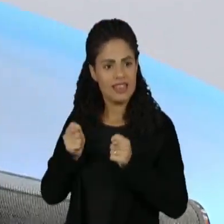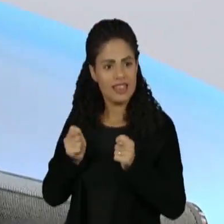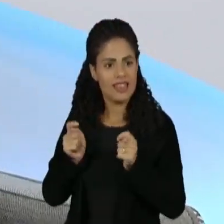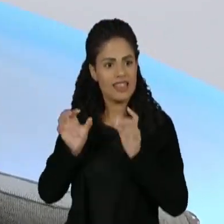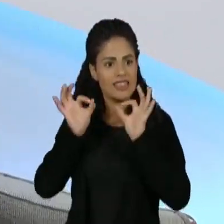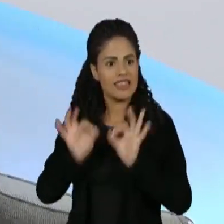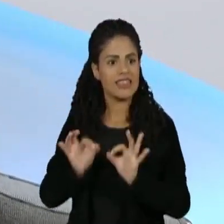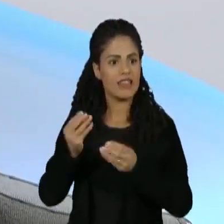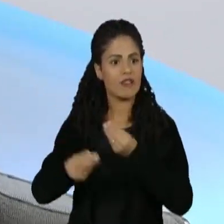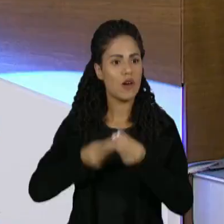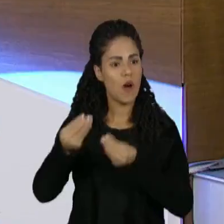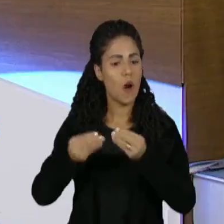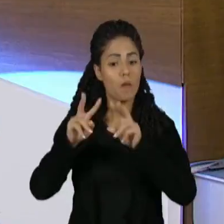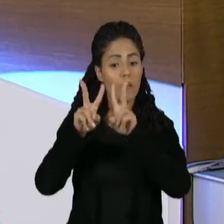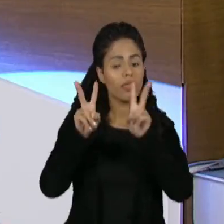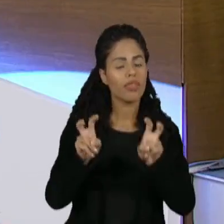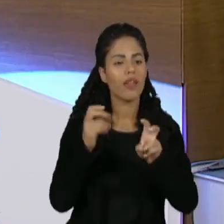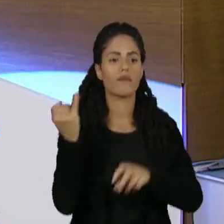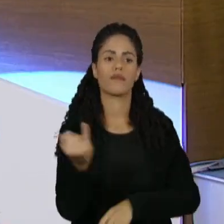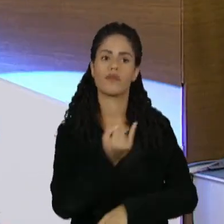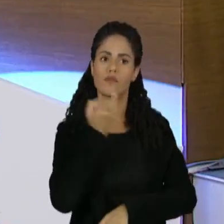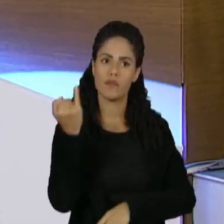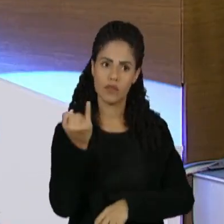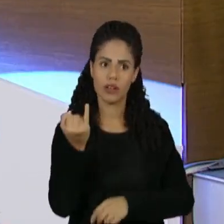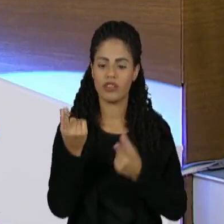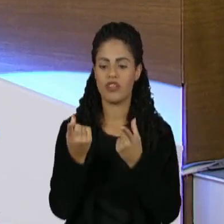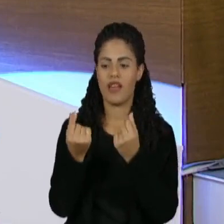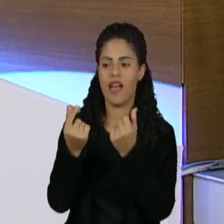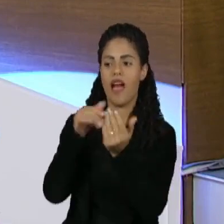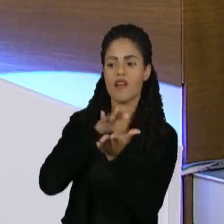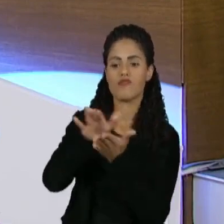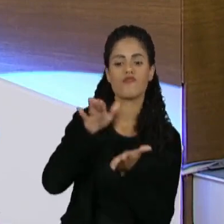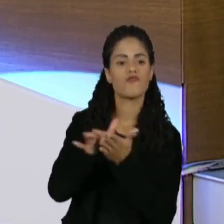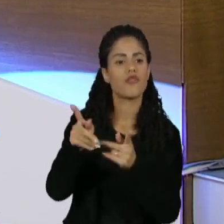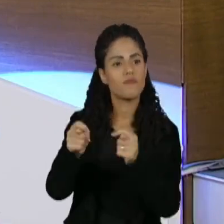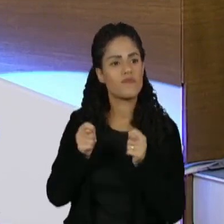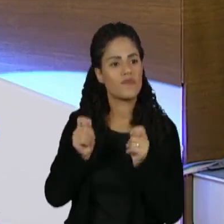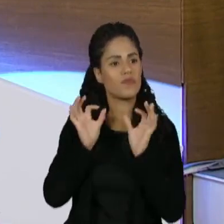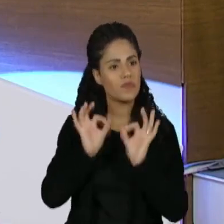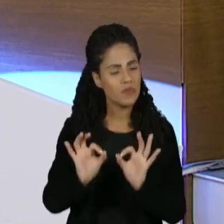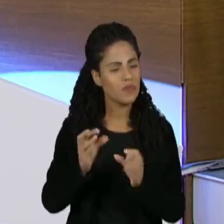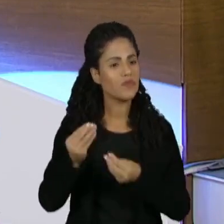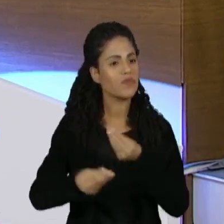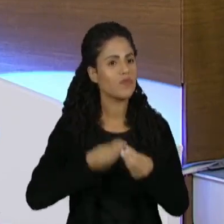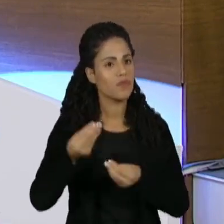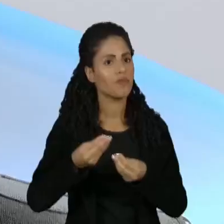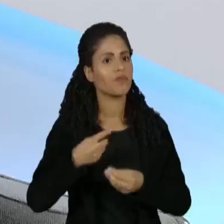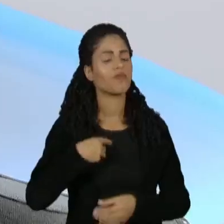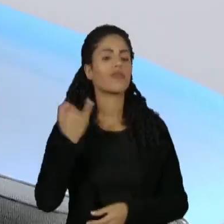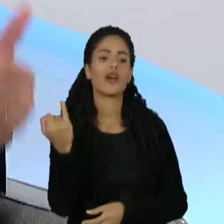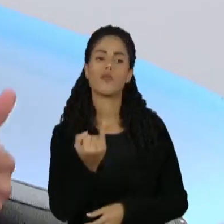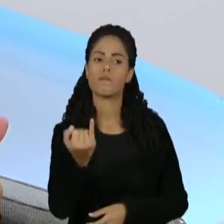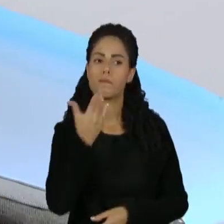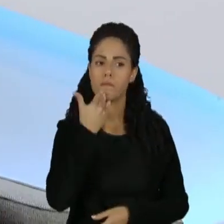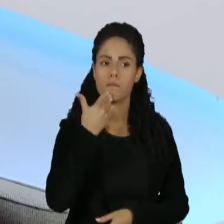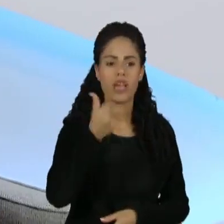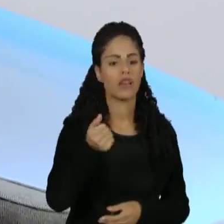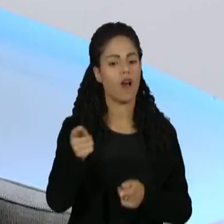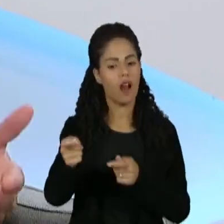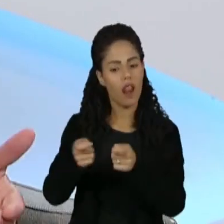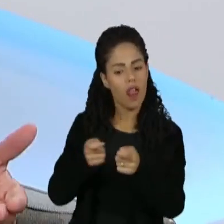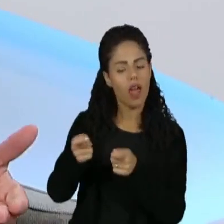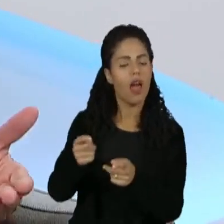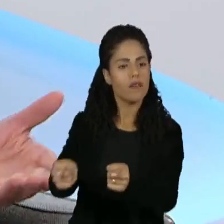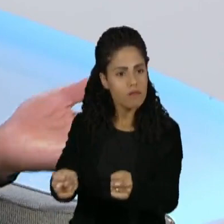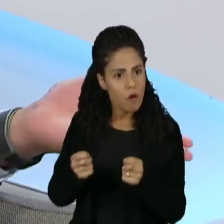apoiado. Veja você, o arcabouço é um tema também, só para voltar aqui rapidamente, que o Republicanos votou majoritariamente favorável, porque é melhor ter algum controle de gastos